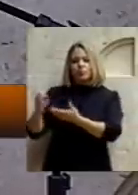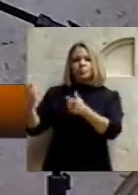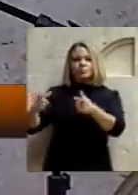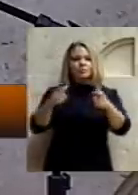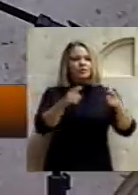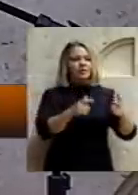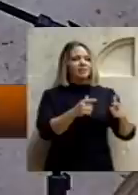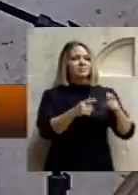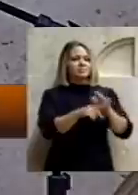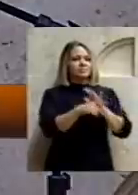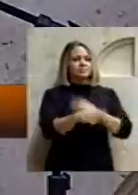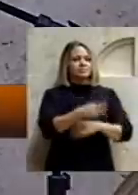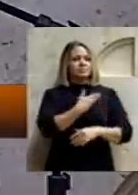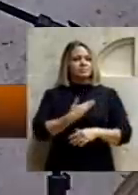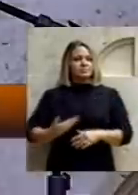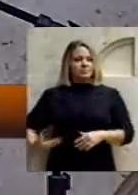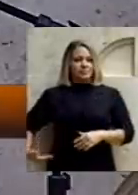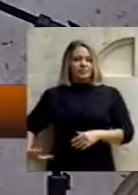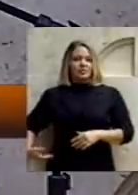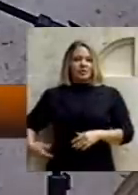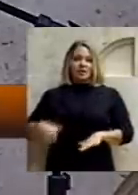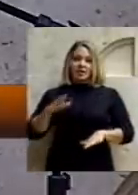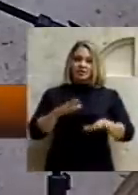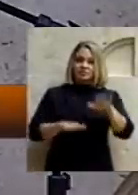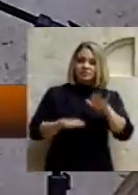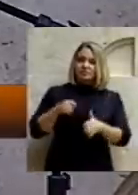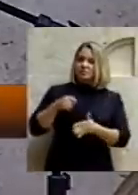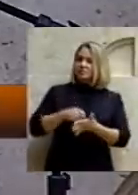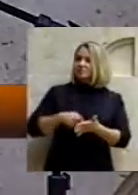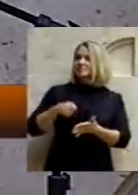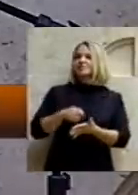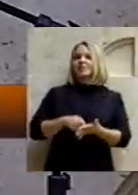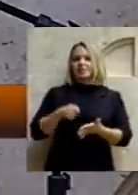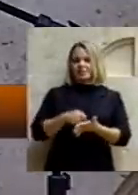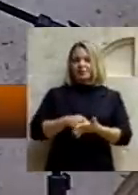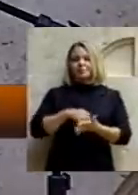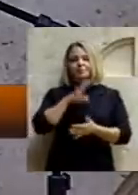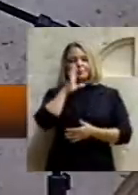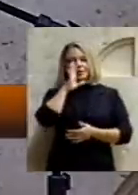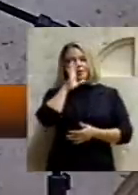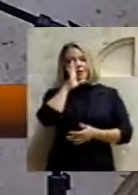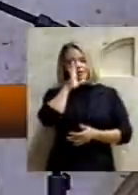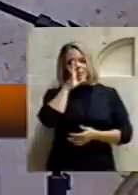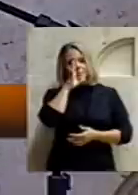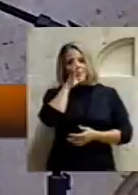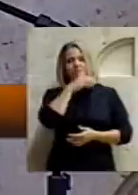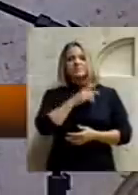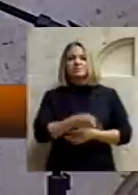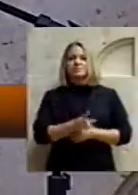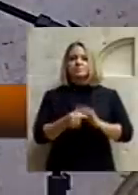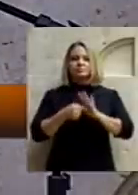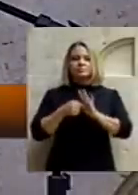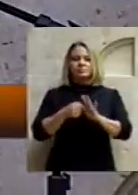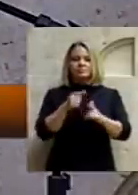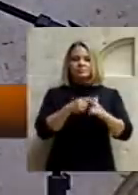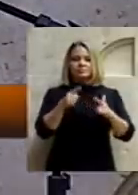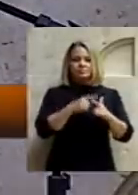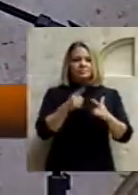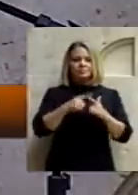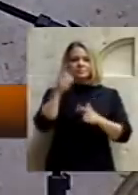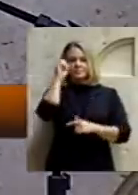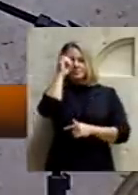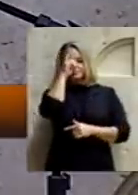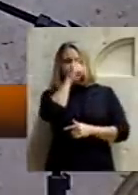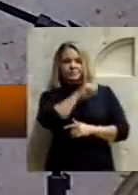estatal, que às vezes teima em expor as suas mazelas e as suas debilidades